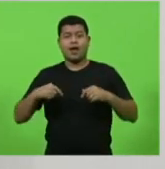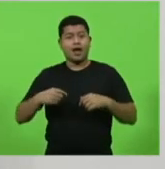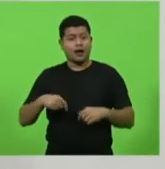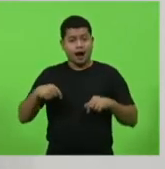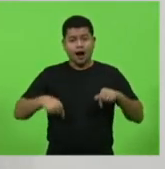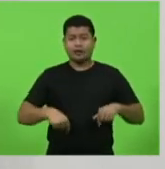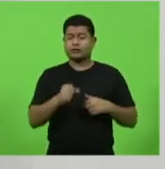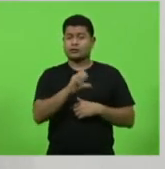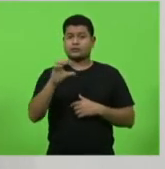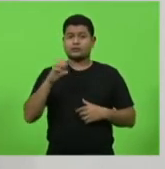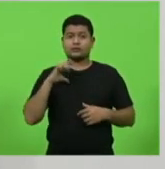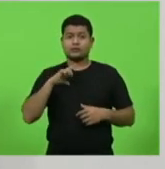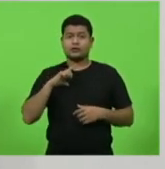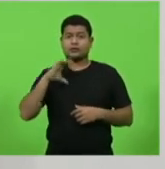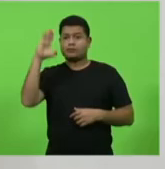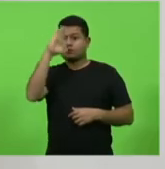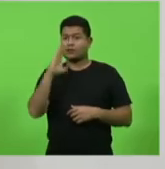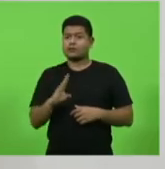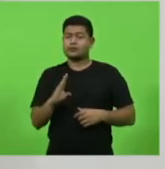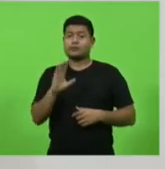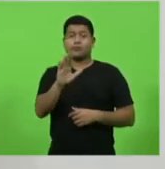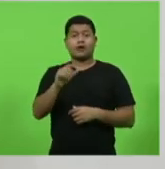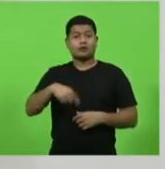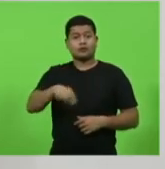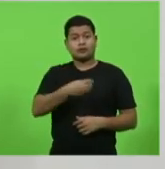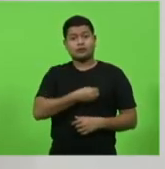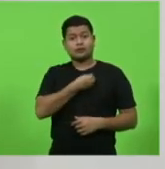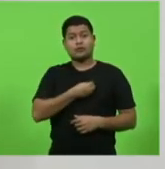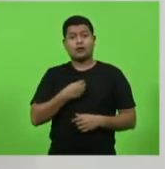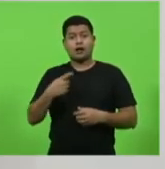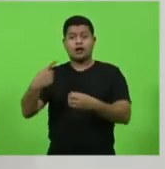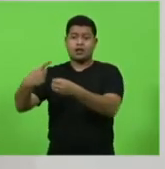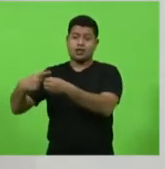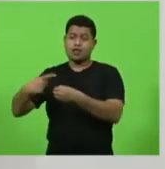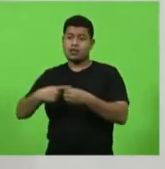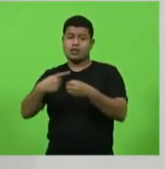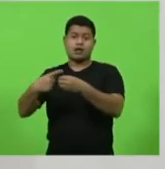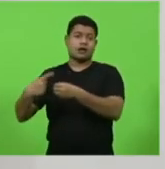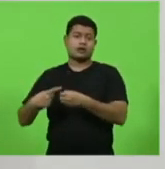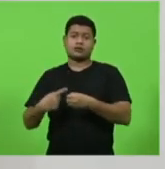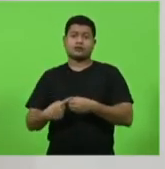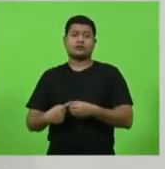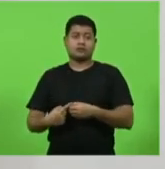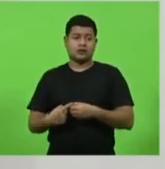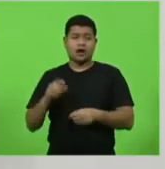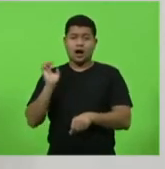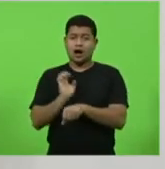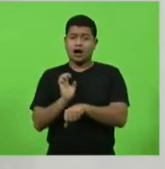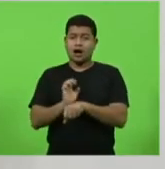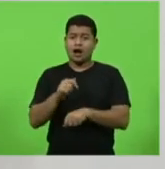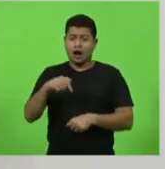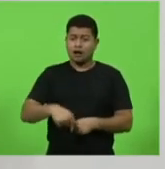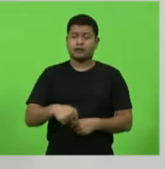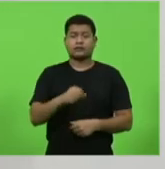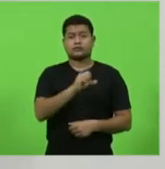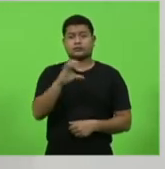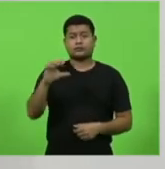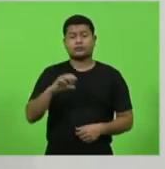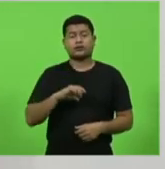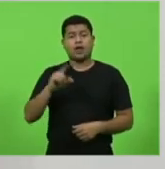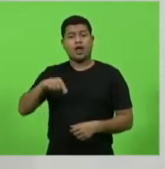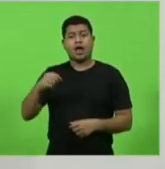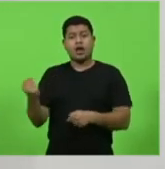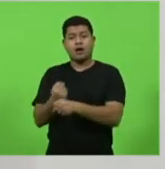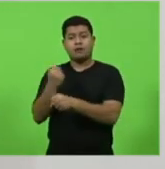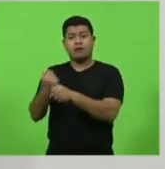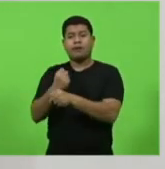nós temos o Brasil, mas nós moramos no município, nós moramos aqui no estado. Então, são obras que vão